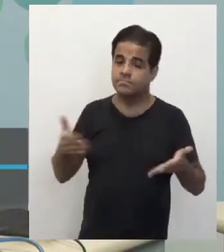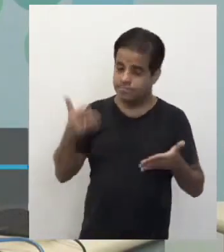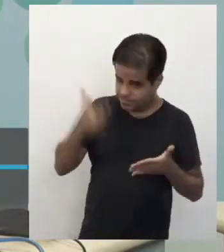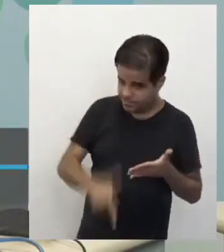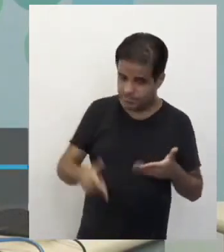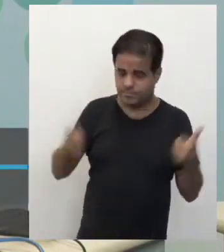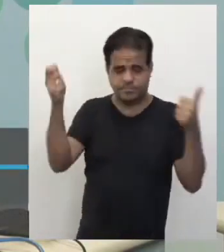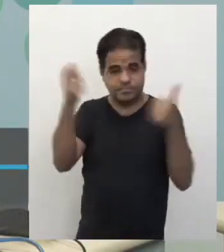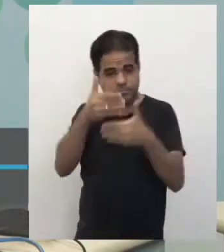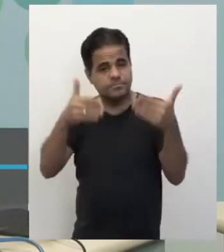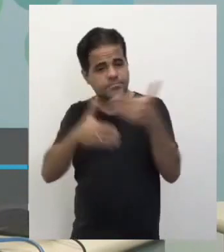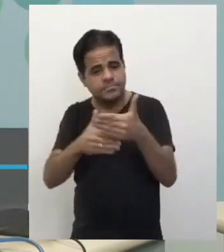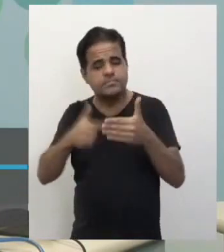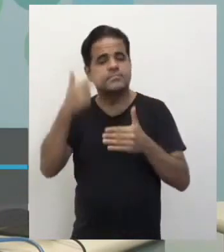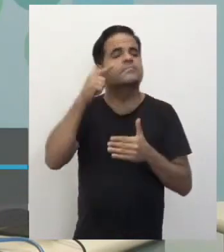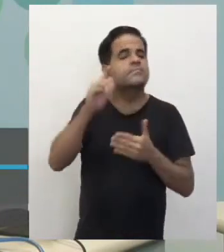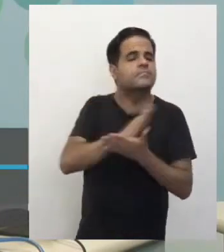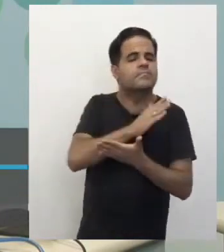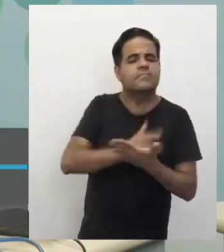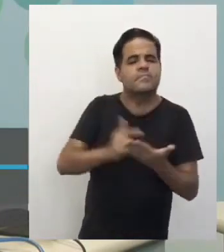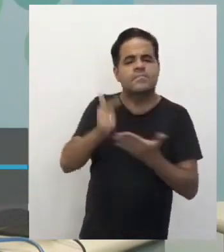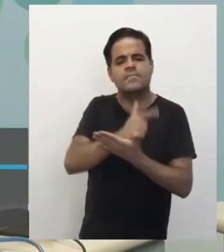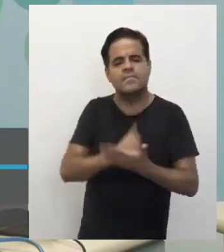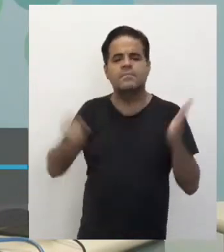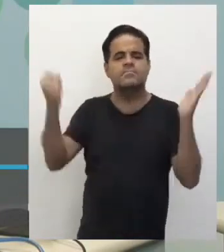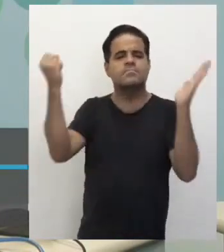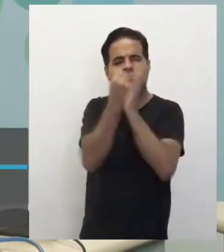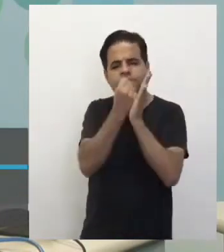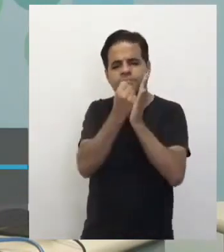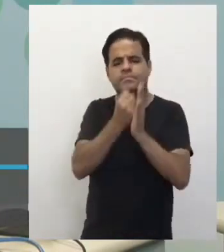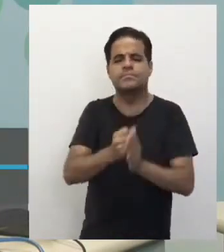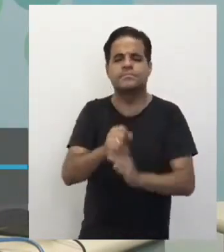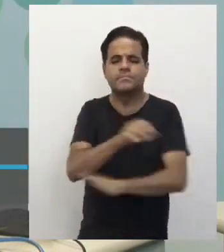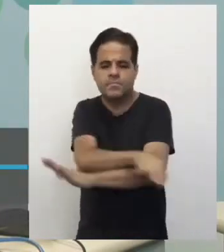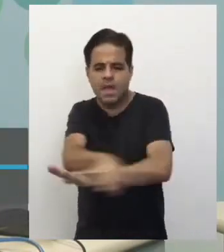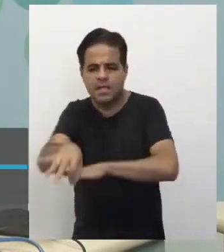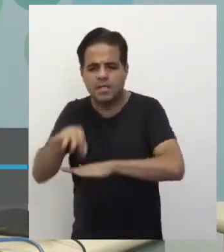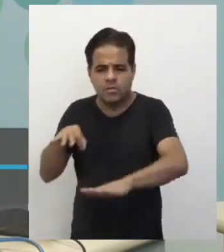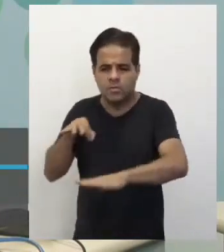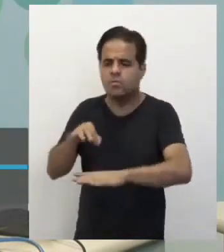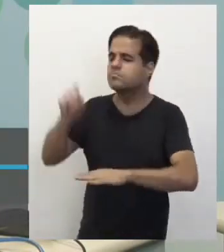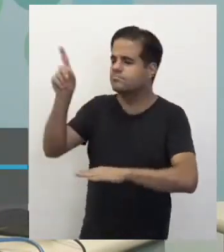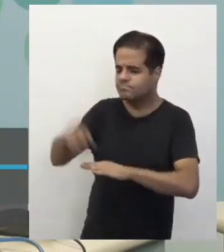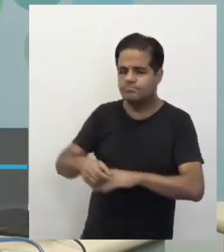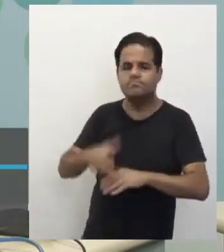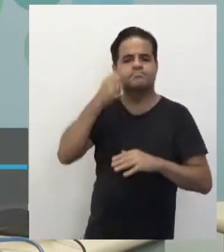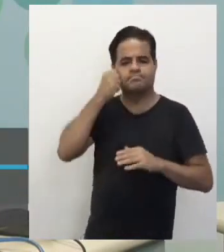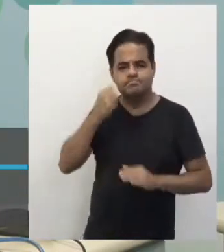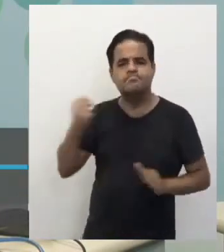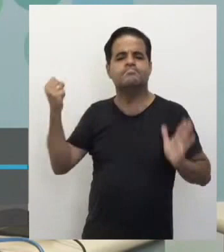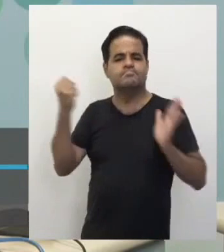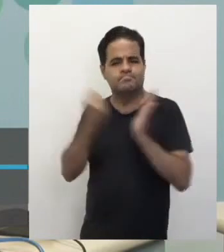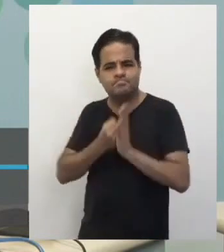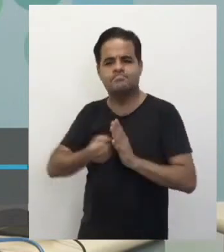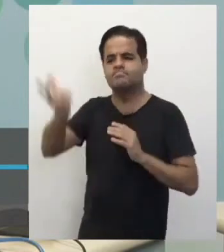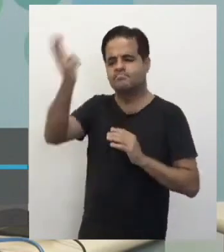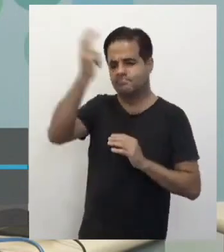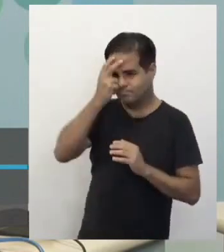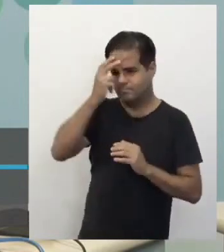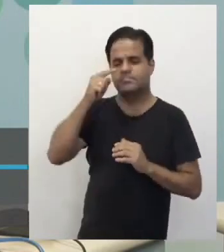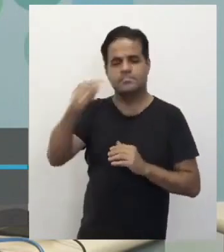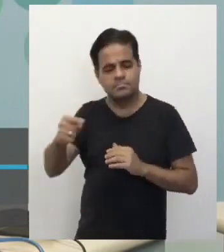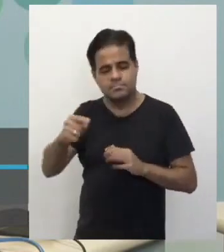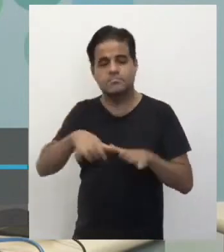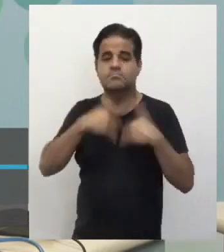próximas imagens, a gente vai ver alguns desses marcos arquitetônicos que são considerados patrimônios culturais aí